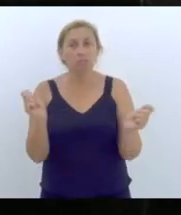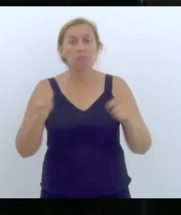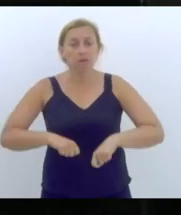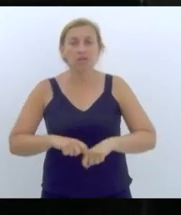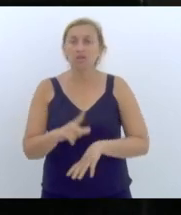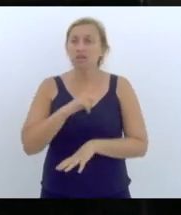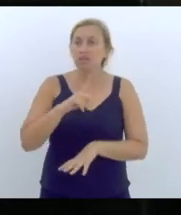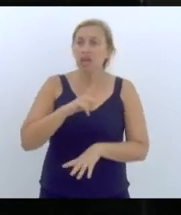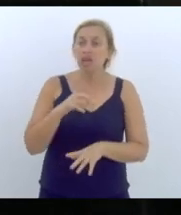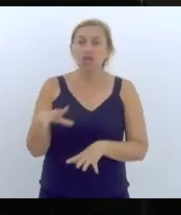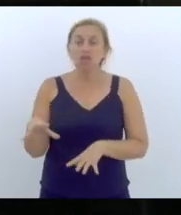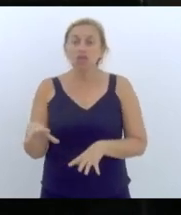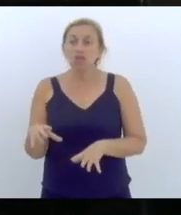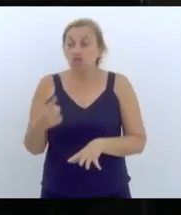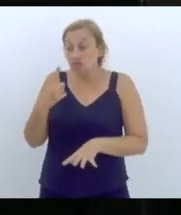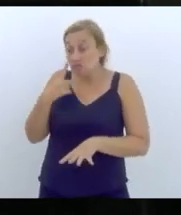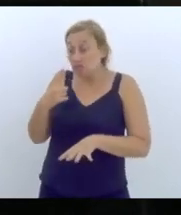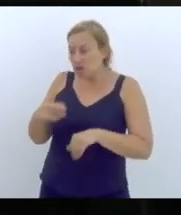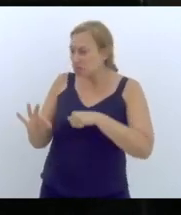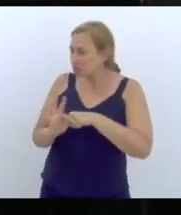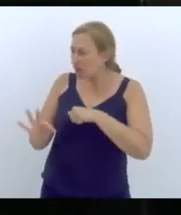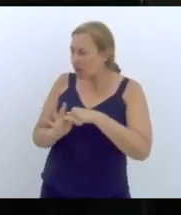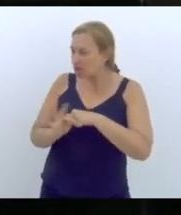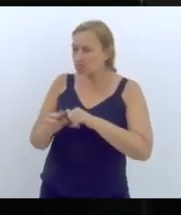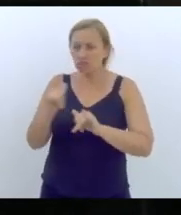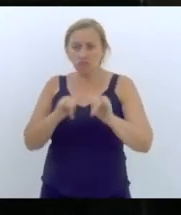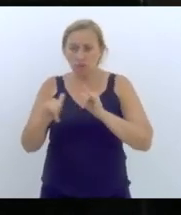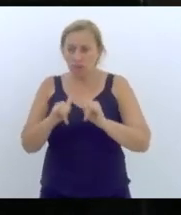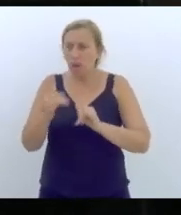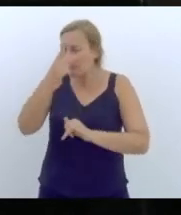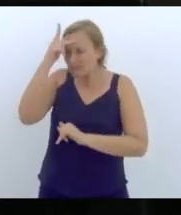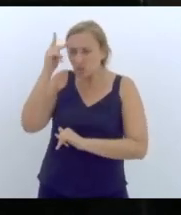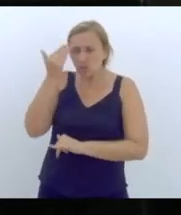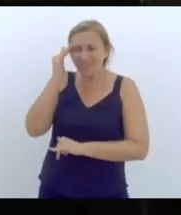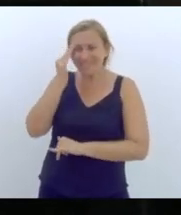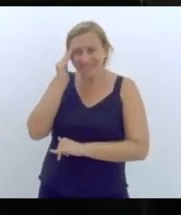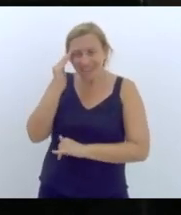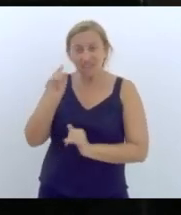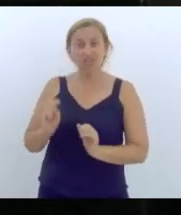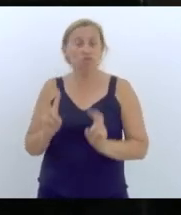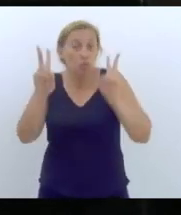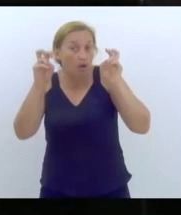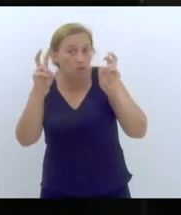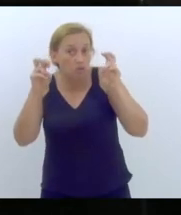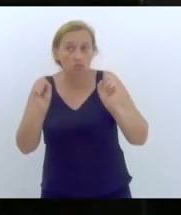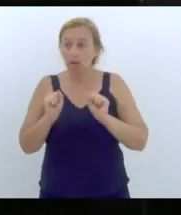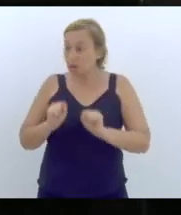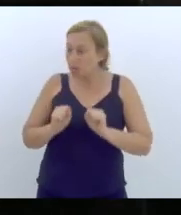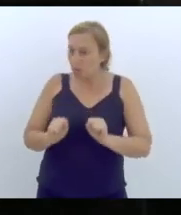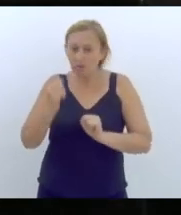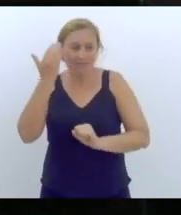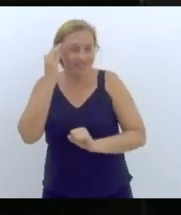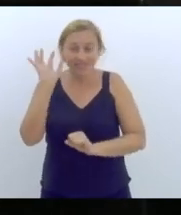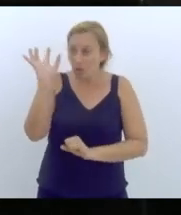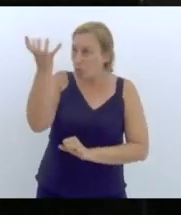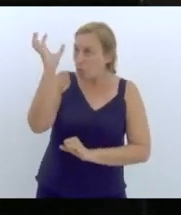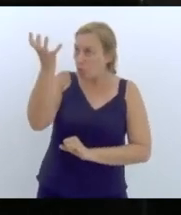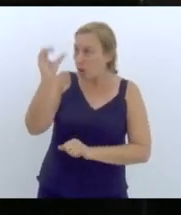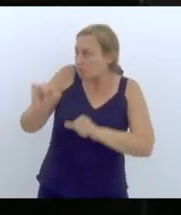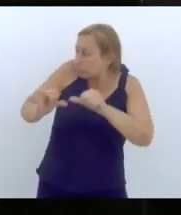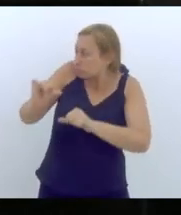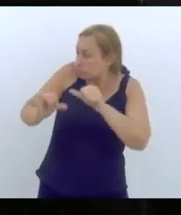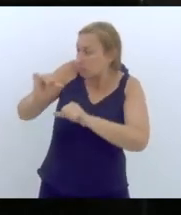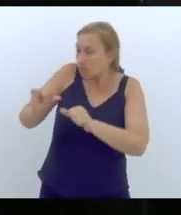capacidade de escutar técnicos, pessoas que entendem, que a gente possa entender os movimentos climáticos que